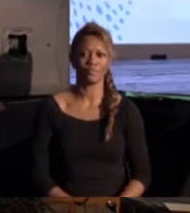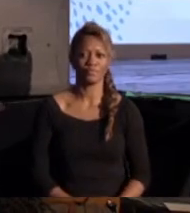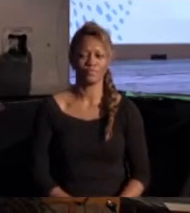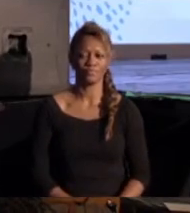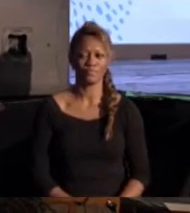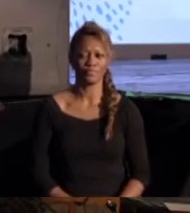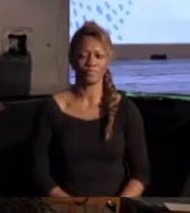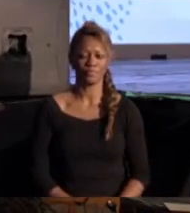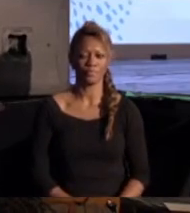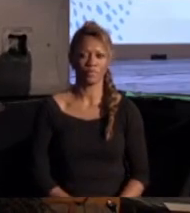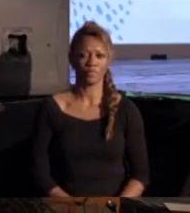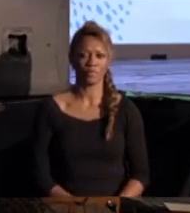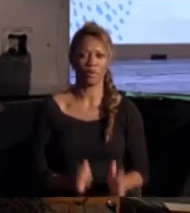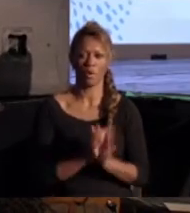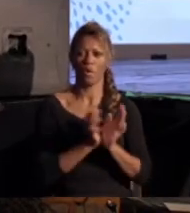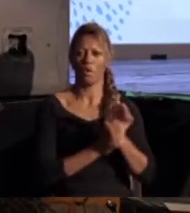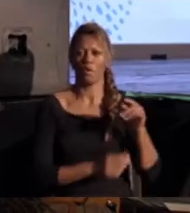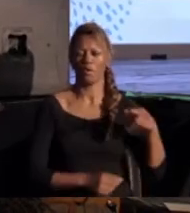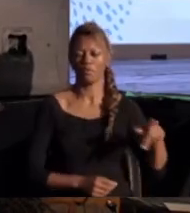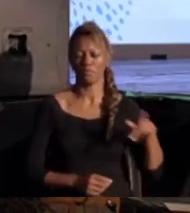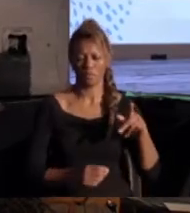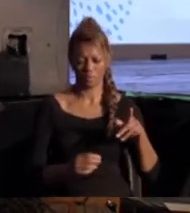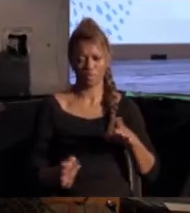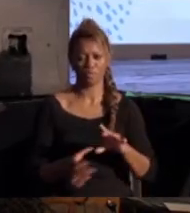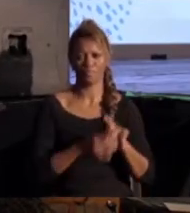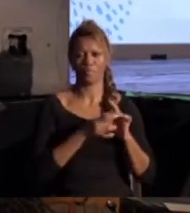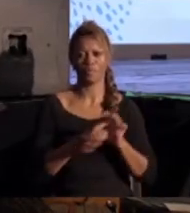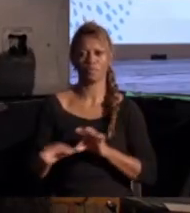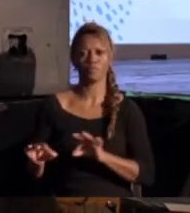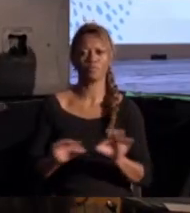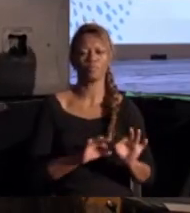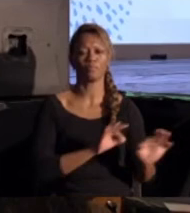Fábio e a toda a equipe, né? A gente vem trabalhando,